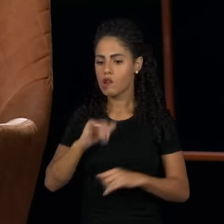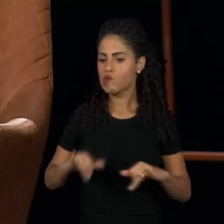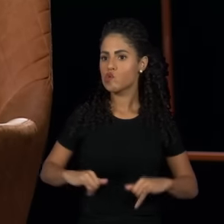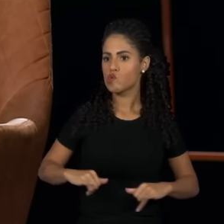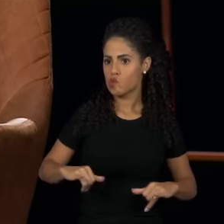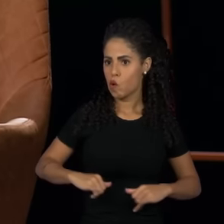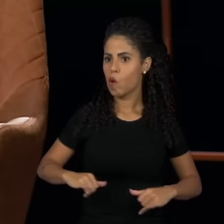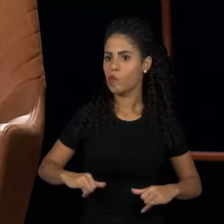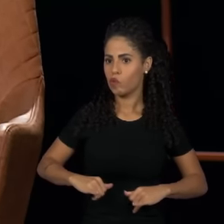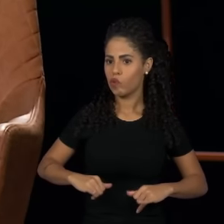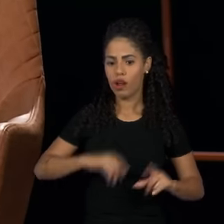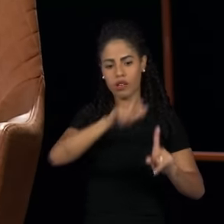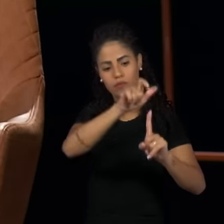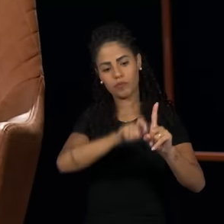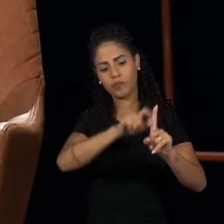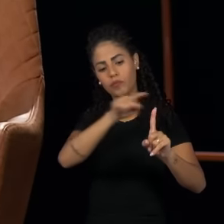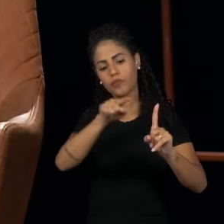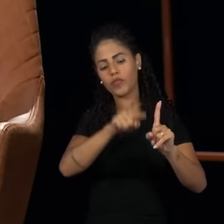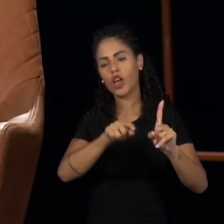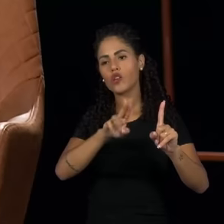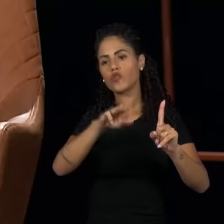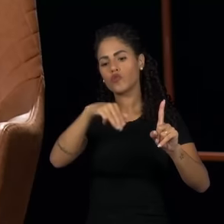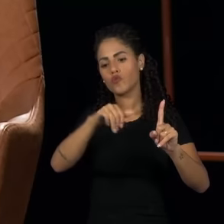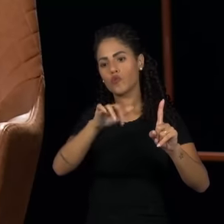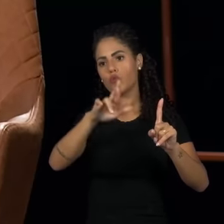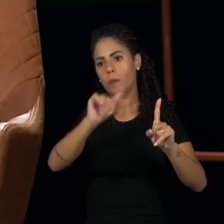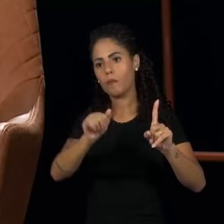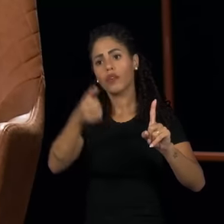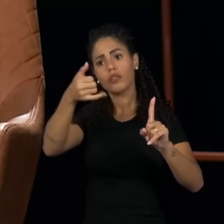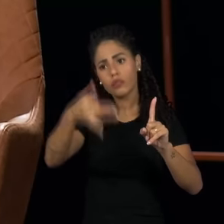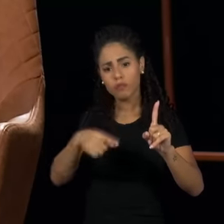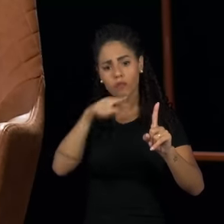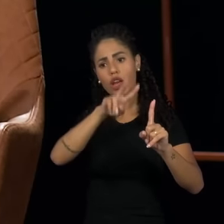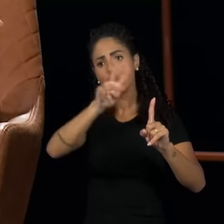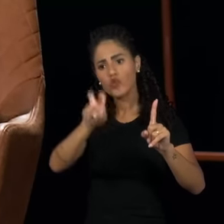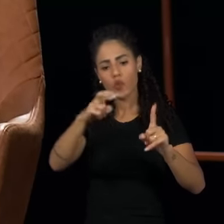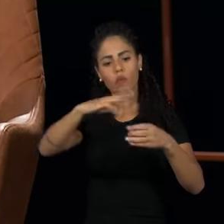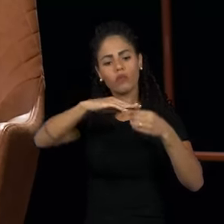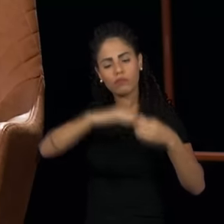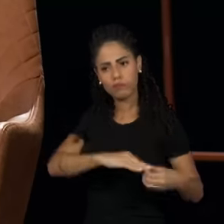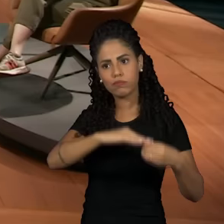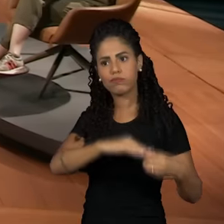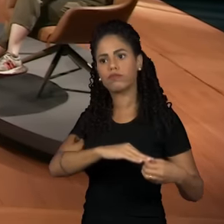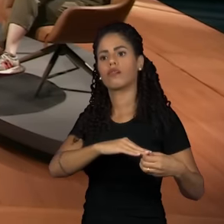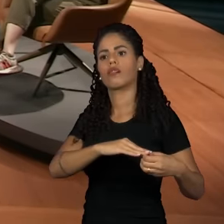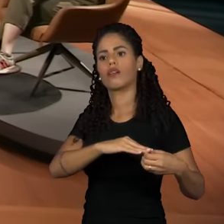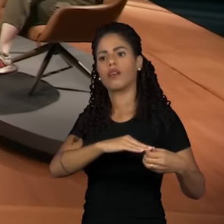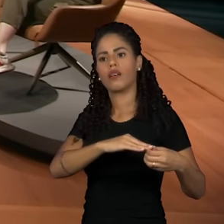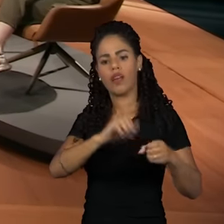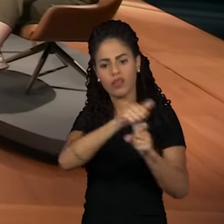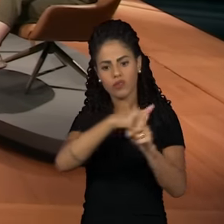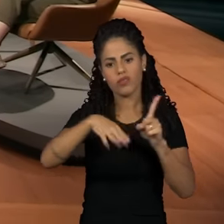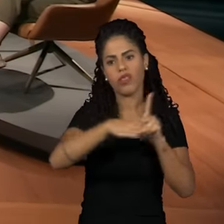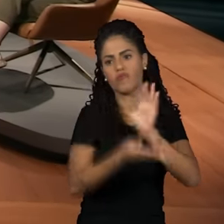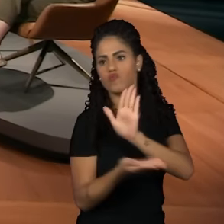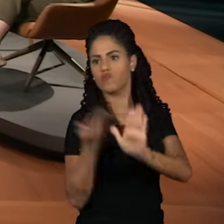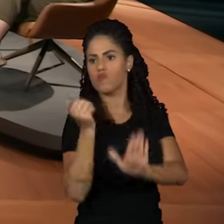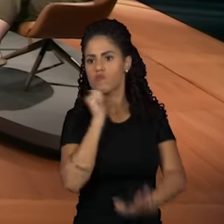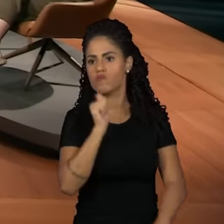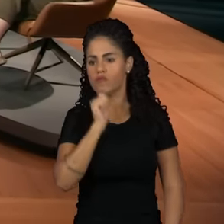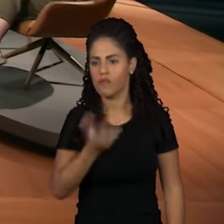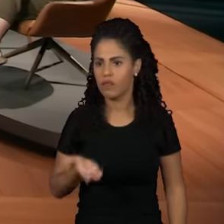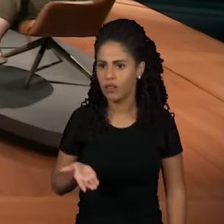Zulmira fala sobre essa opressão que as mulheres sofrem, né? Desses seres excluídos que não têm voz. Grande